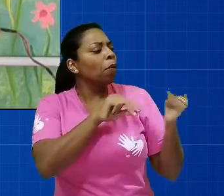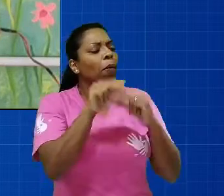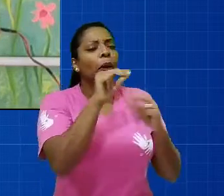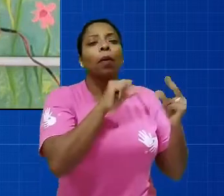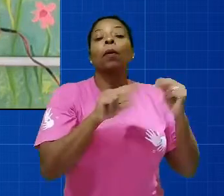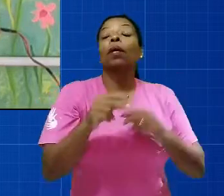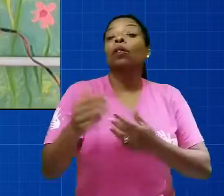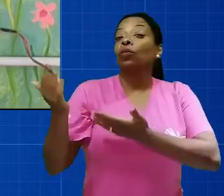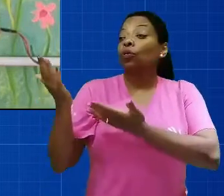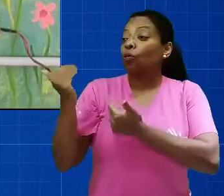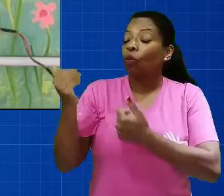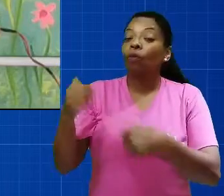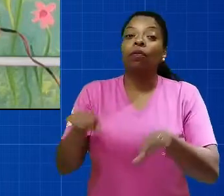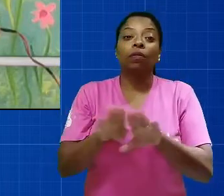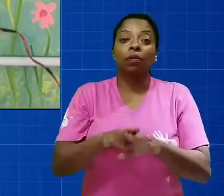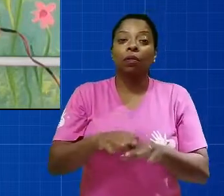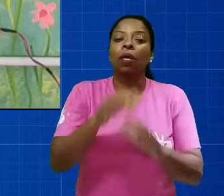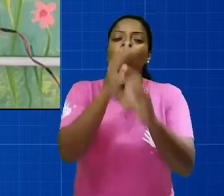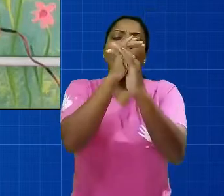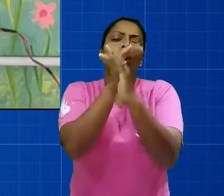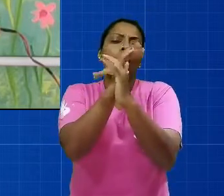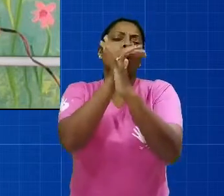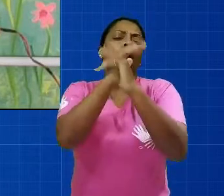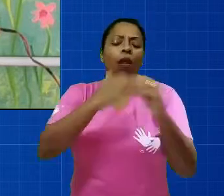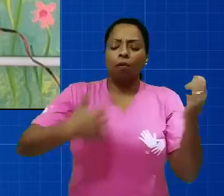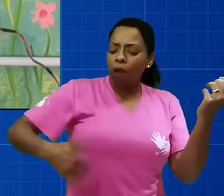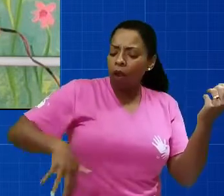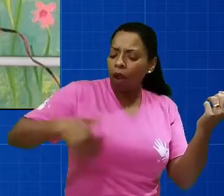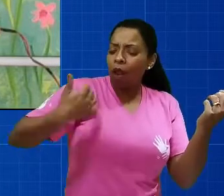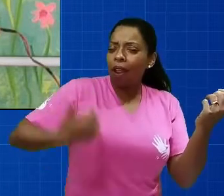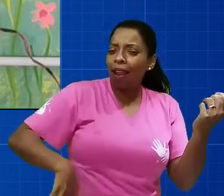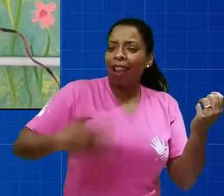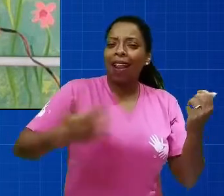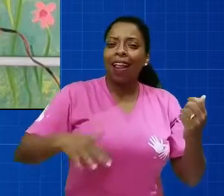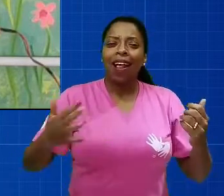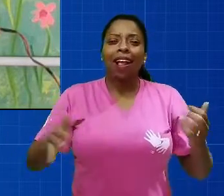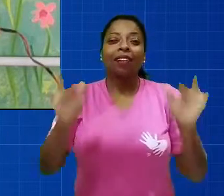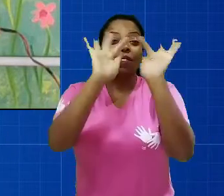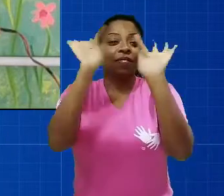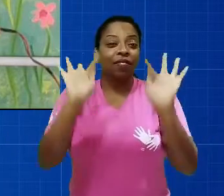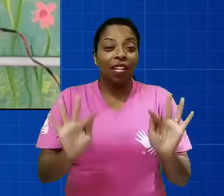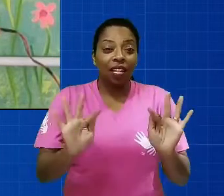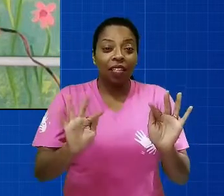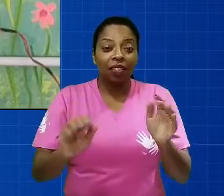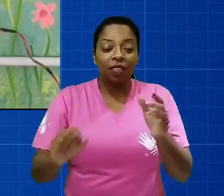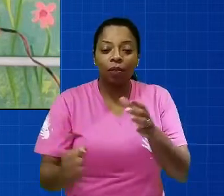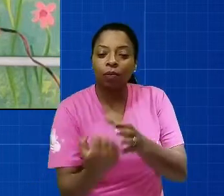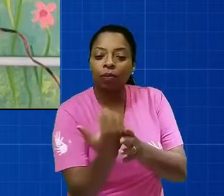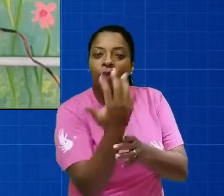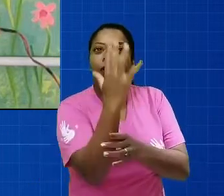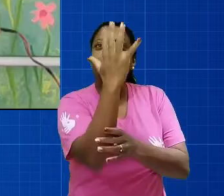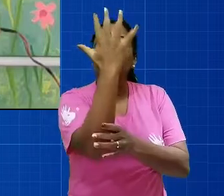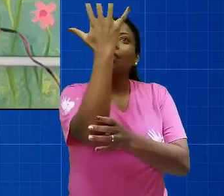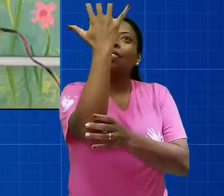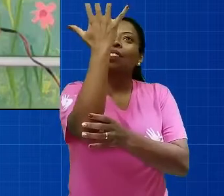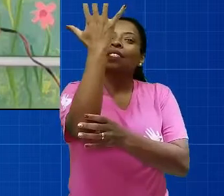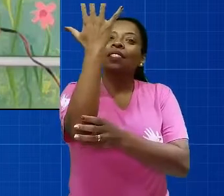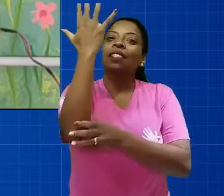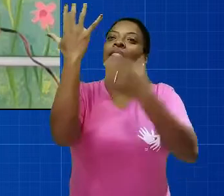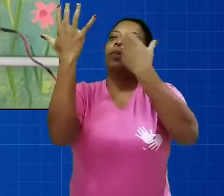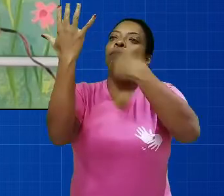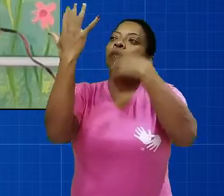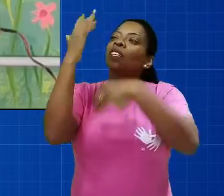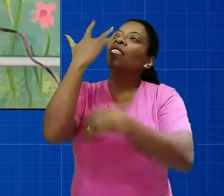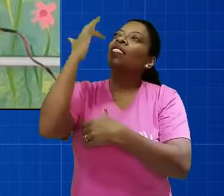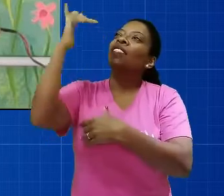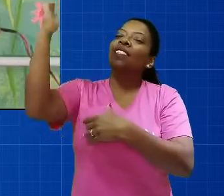seus instrumentos musicais e começaram a tocar. E bem no meio do jardim, aquela macieira